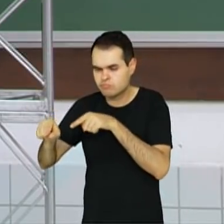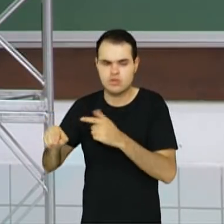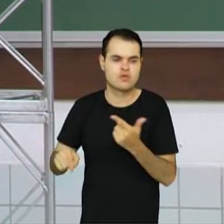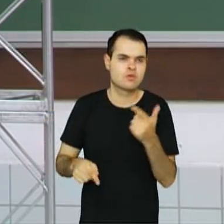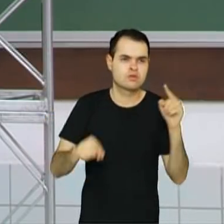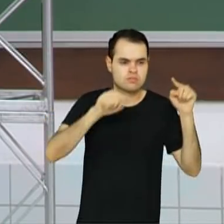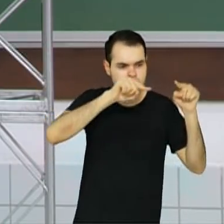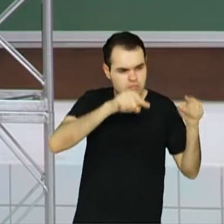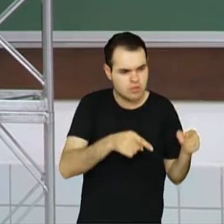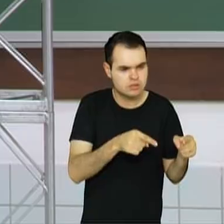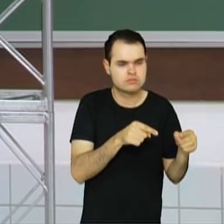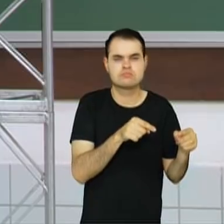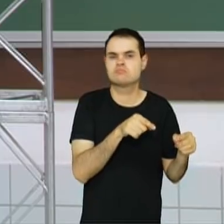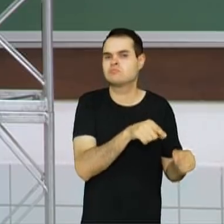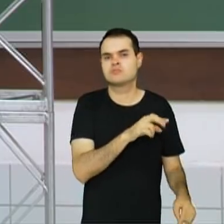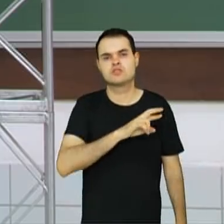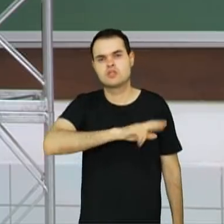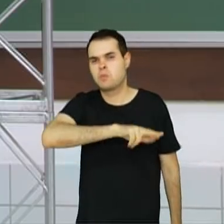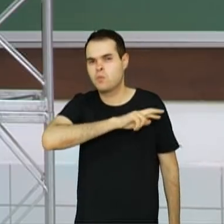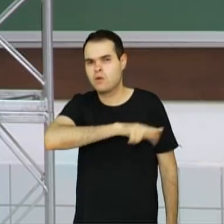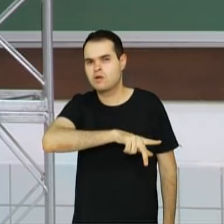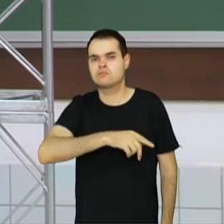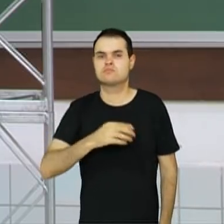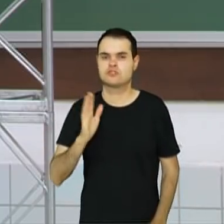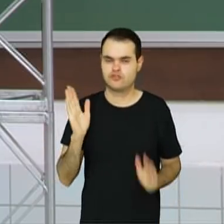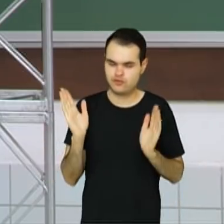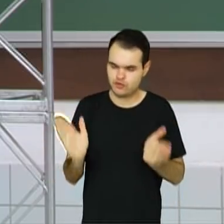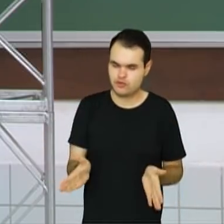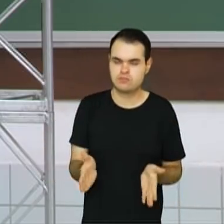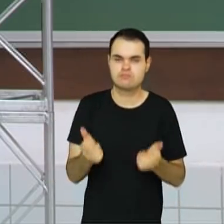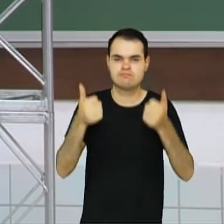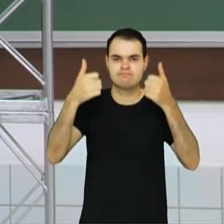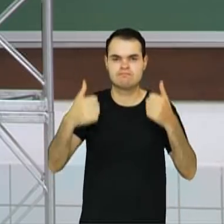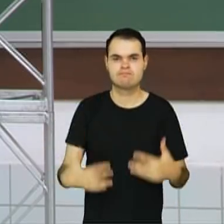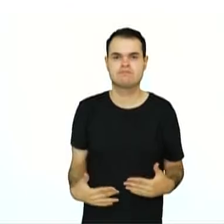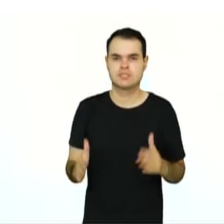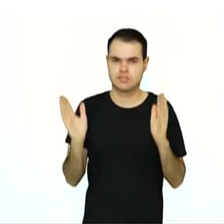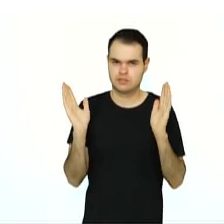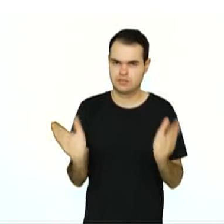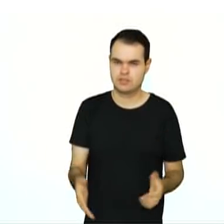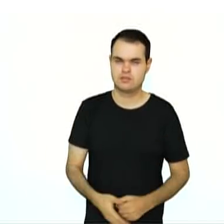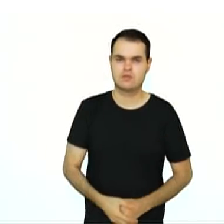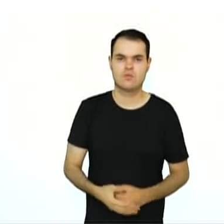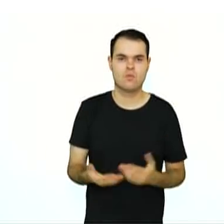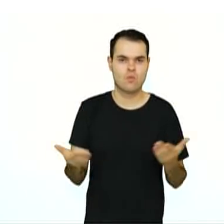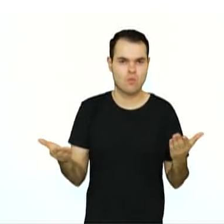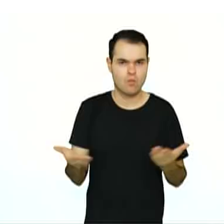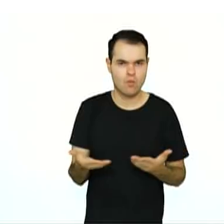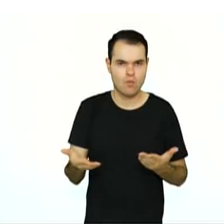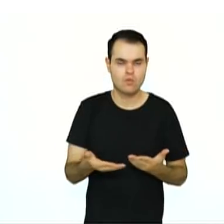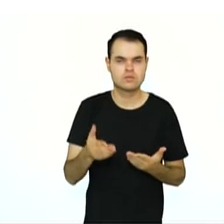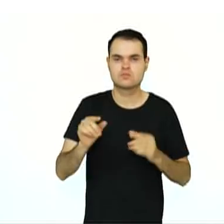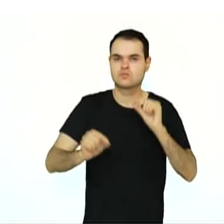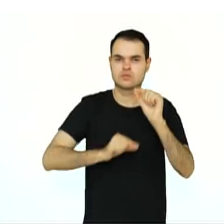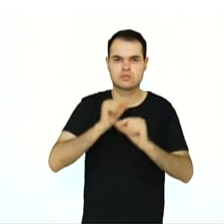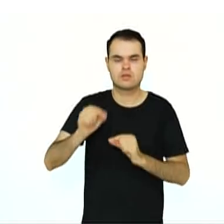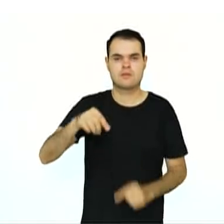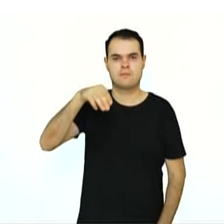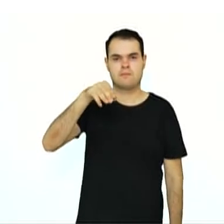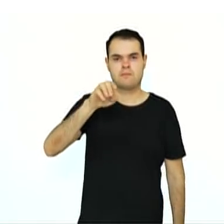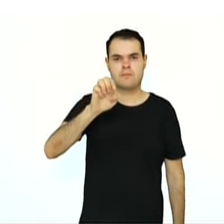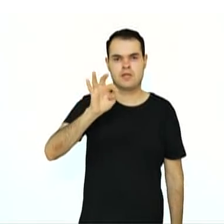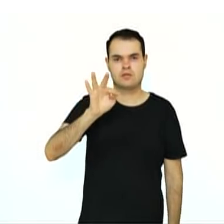são, nós vimos tudo isso, certo? E o que nós vamos fazer hoje? Hoje nós vamos estudar o método de substituição. O